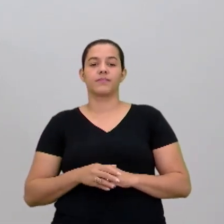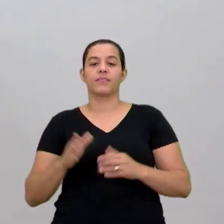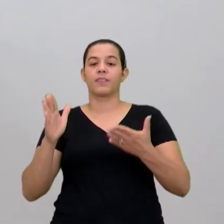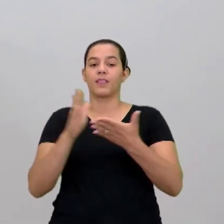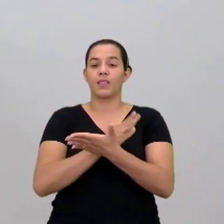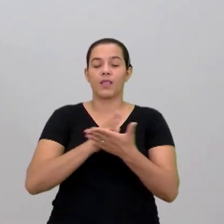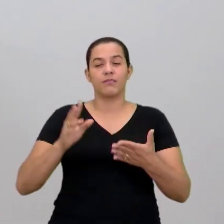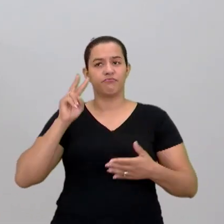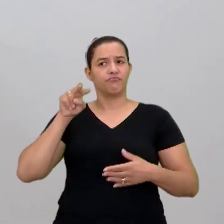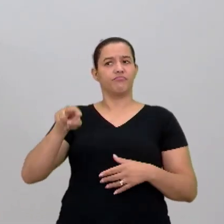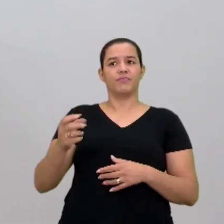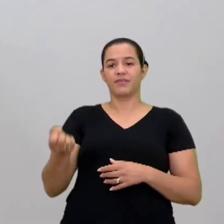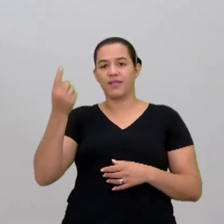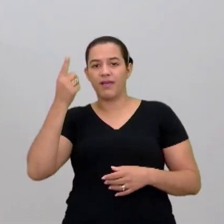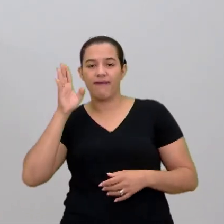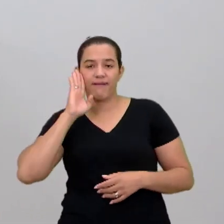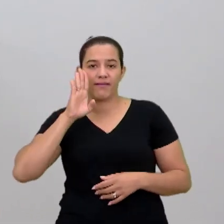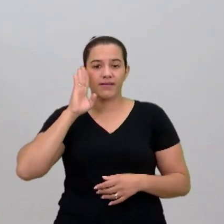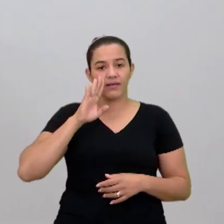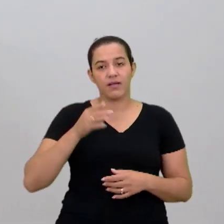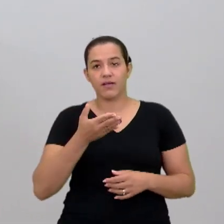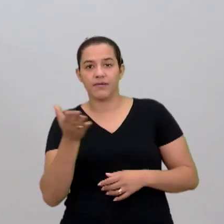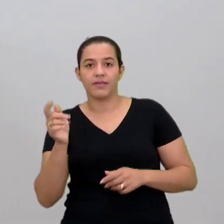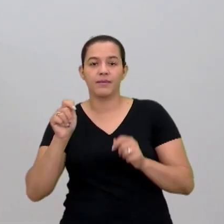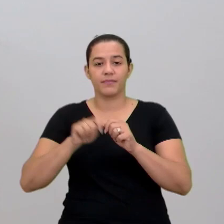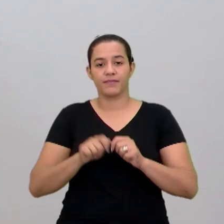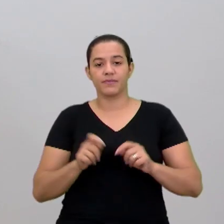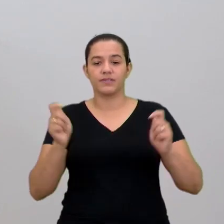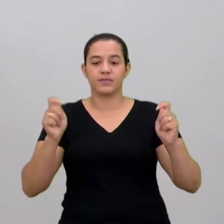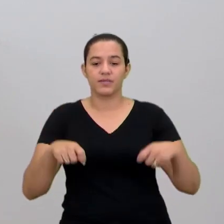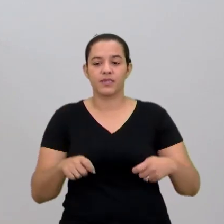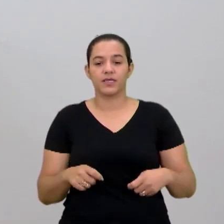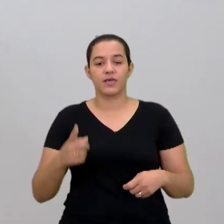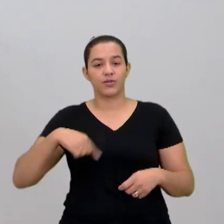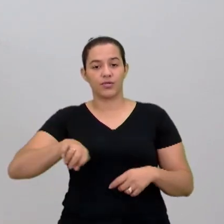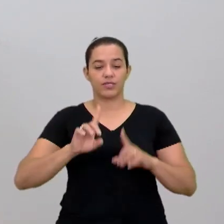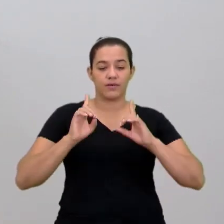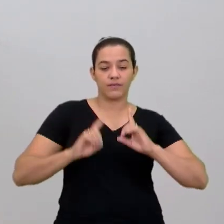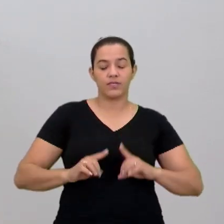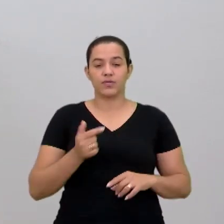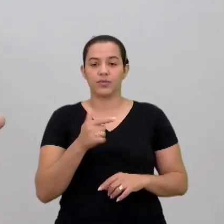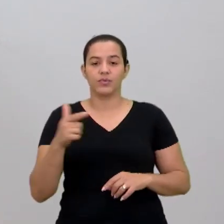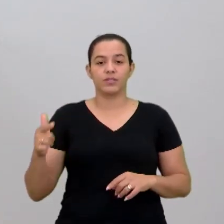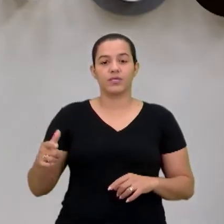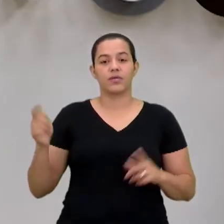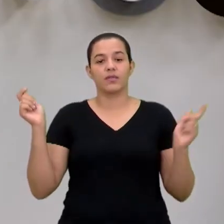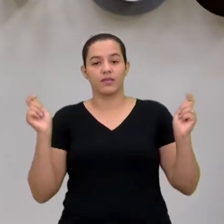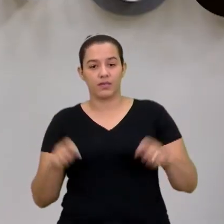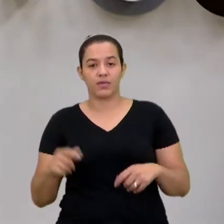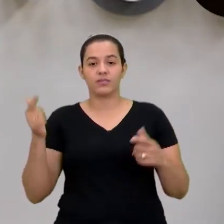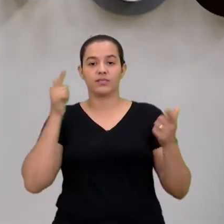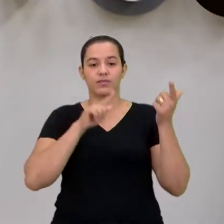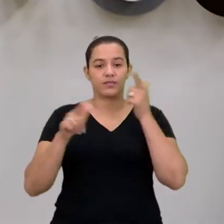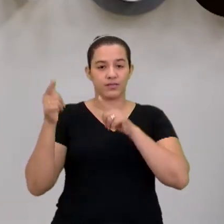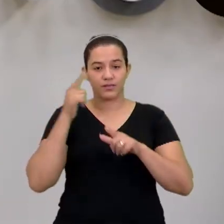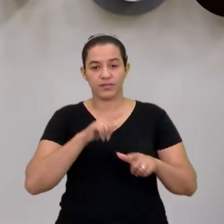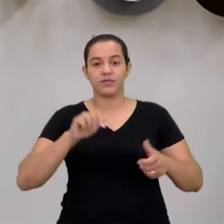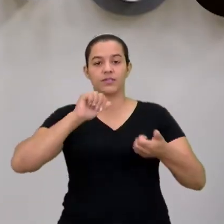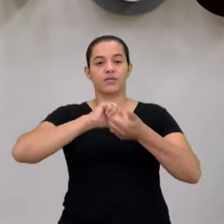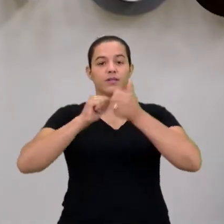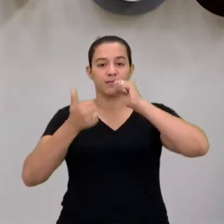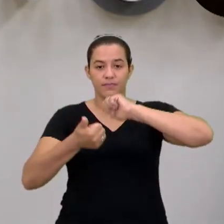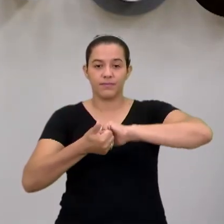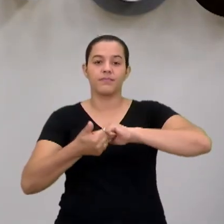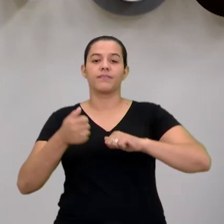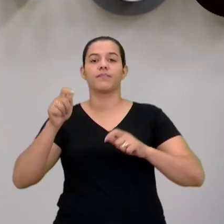gente olha e fala, nossa, é tão bacana até jogar isso daí. A gente não tem a deficiência que ele tem, mas dá pra gente se adaptar e jogar e se divertir. Nos